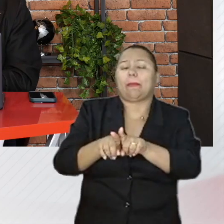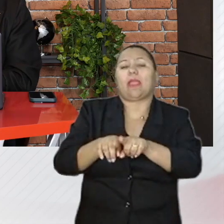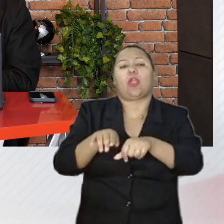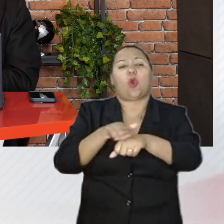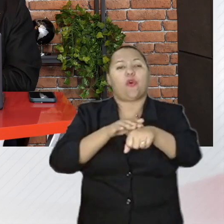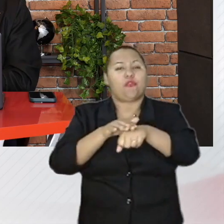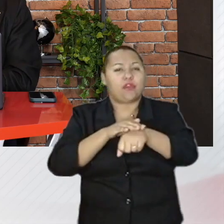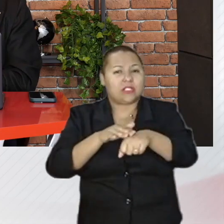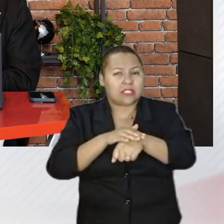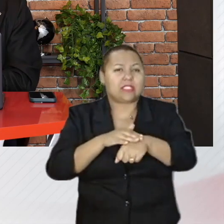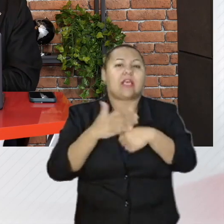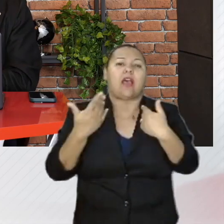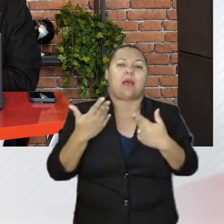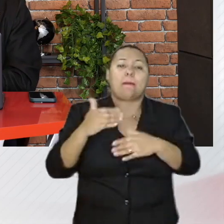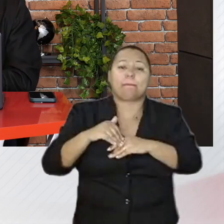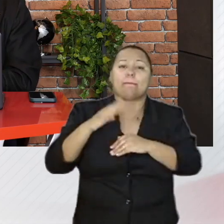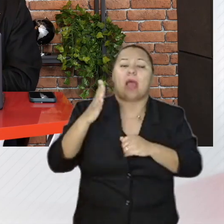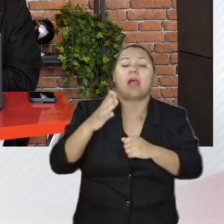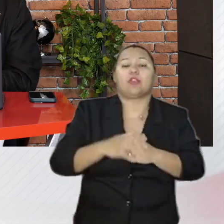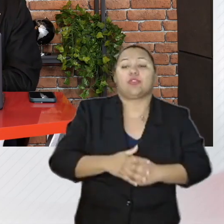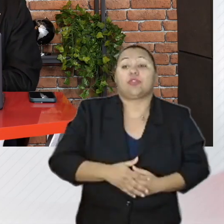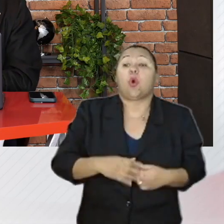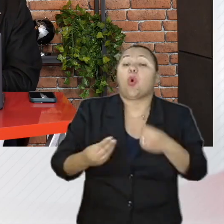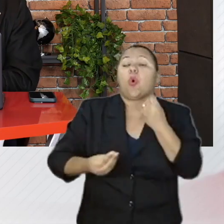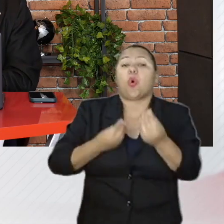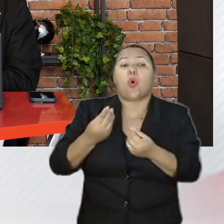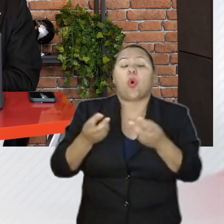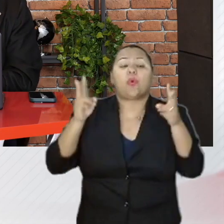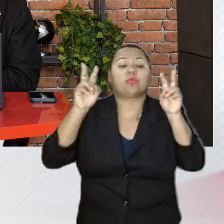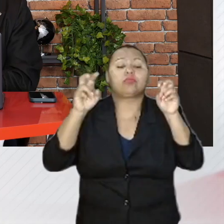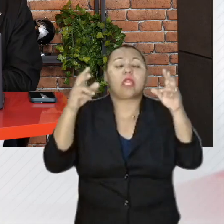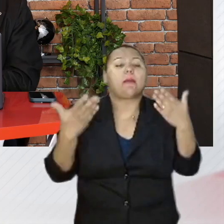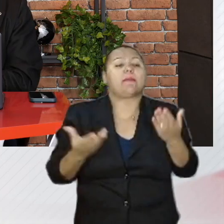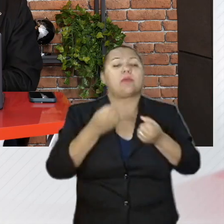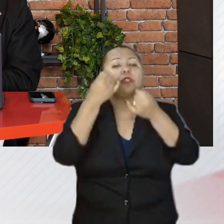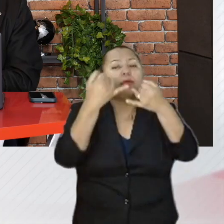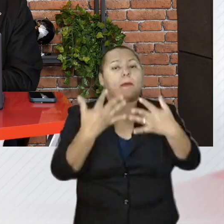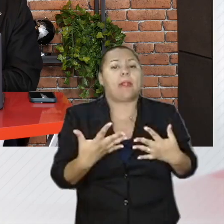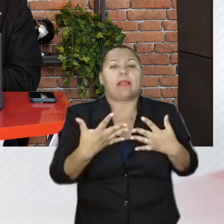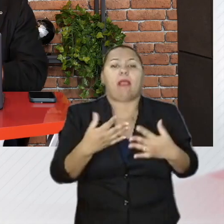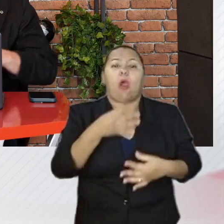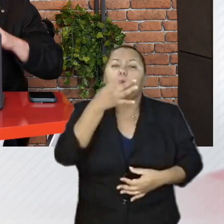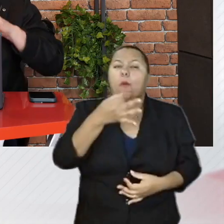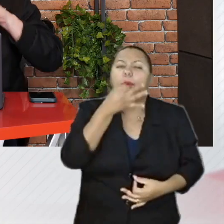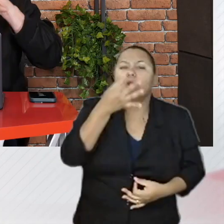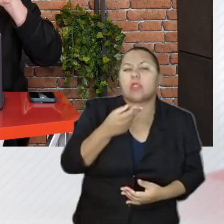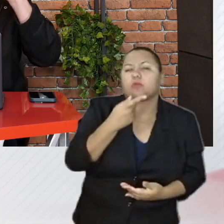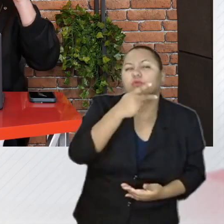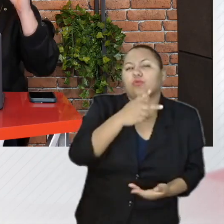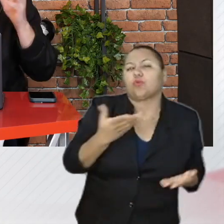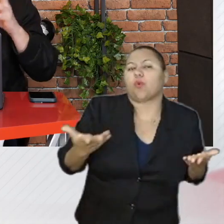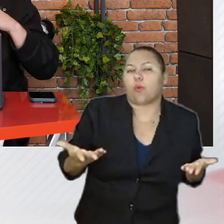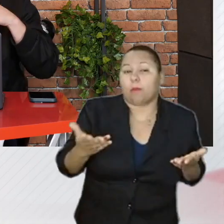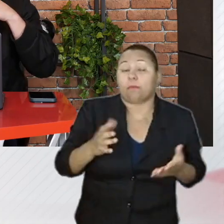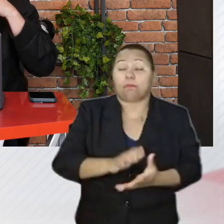reforma tributária. O que você pode dizer em relação a isso? Porque sempre se fala do